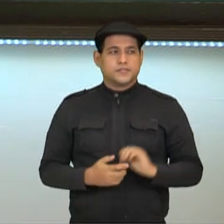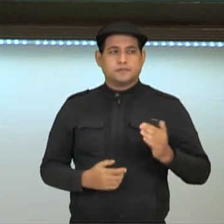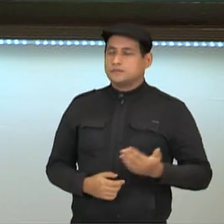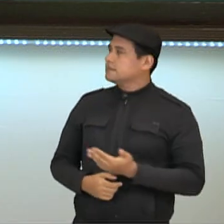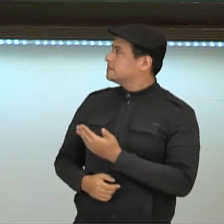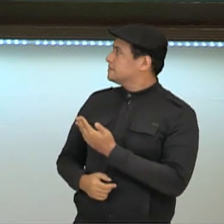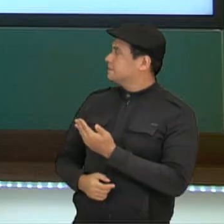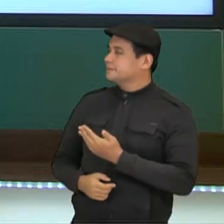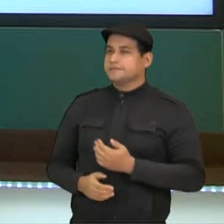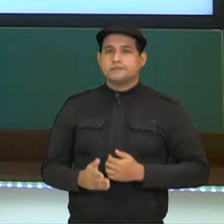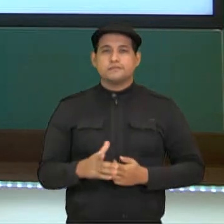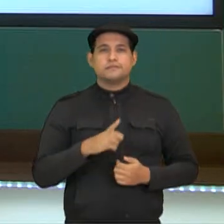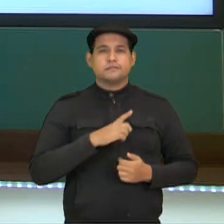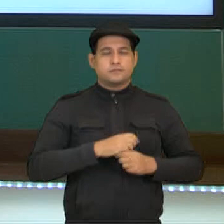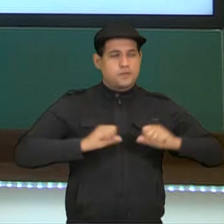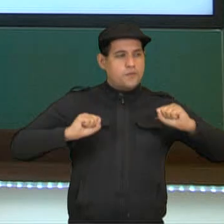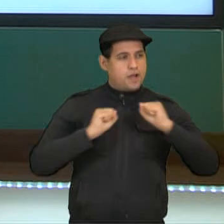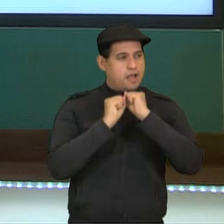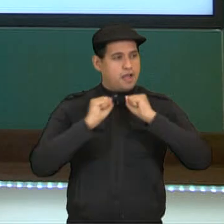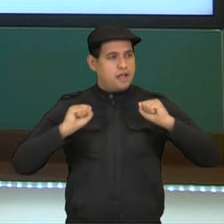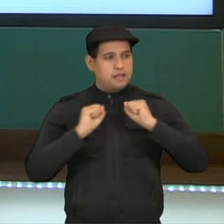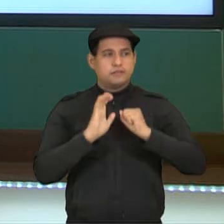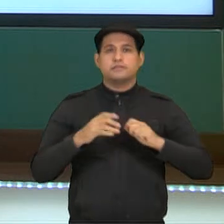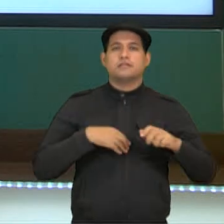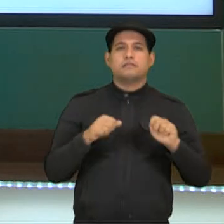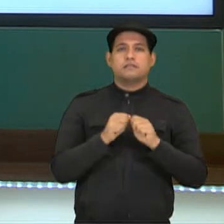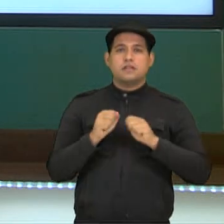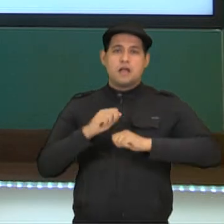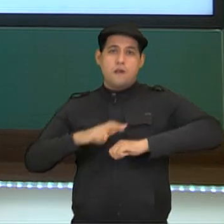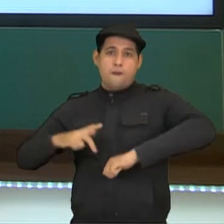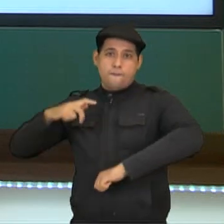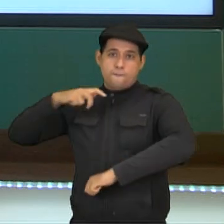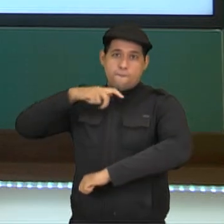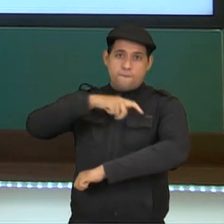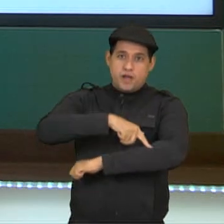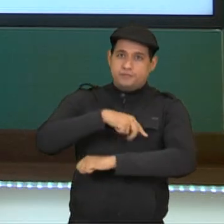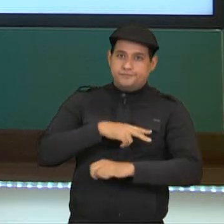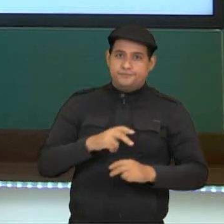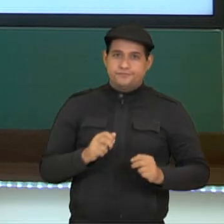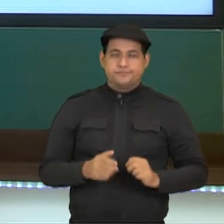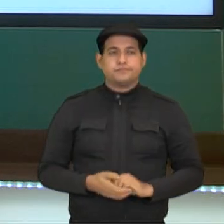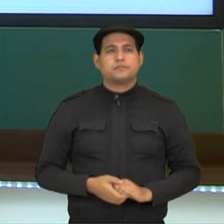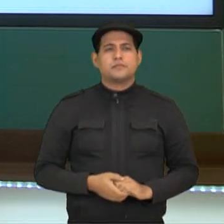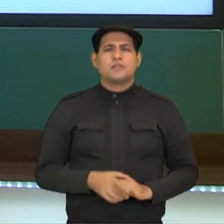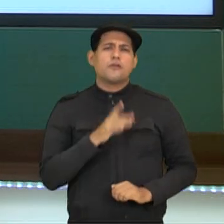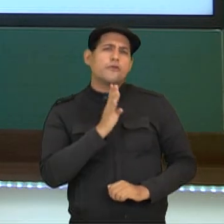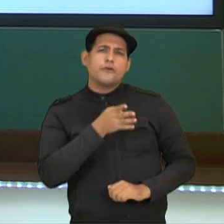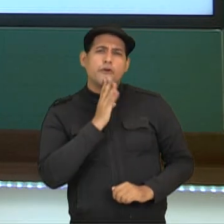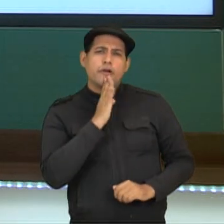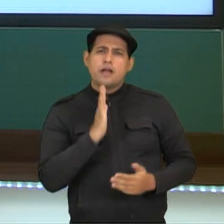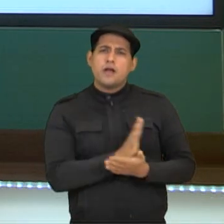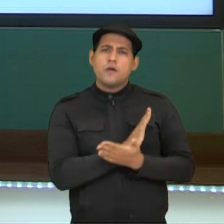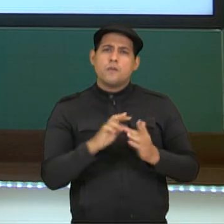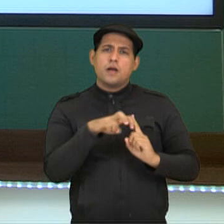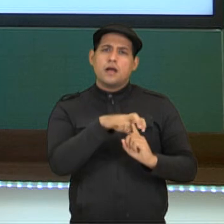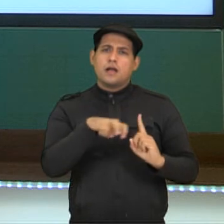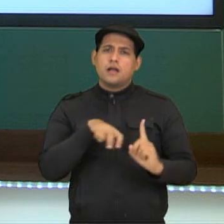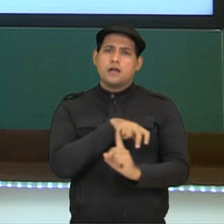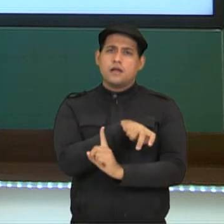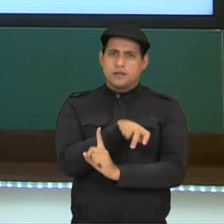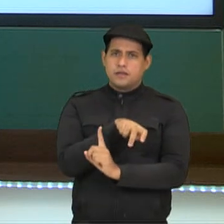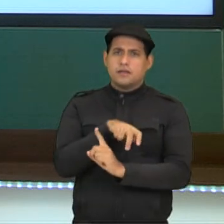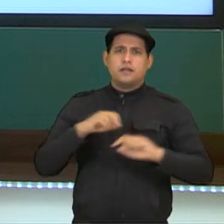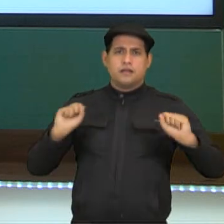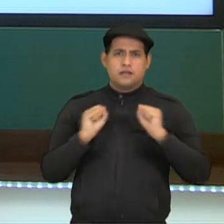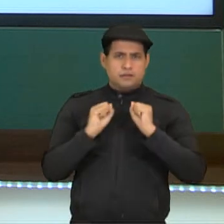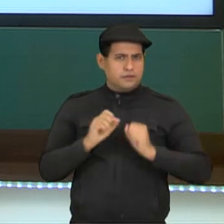salto de um atleta realizando um salto em sequência. Você conhece alguma modalidade do atletismo?